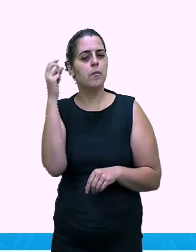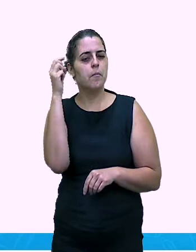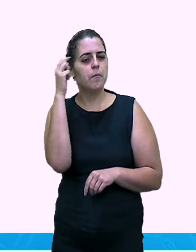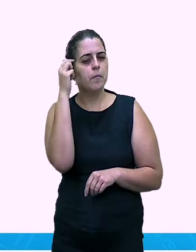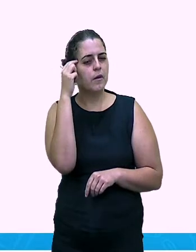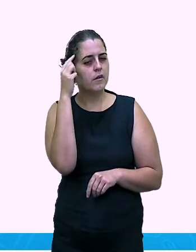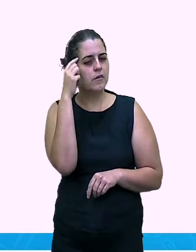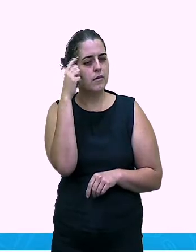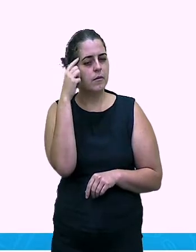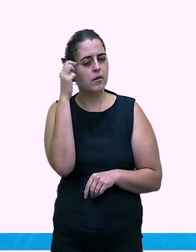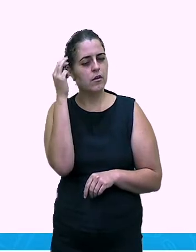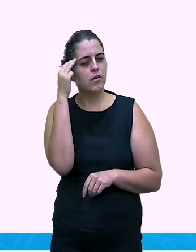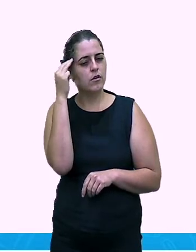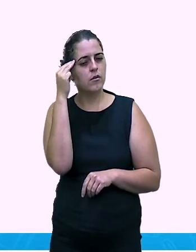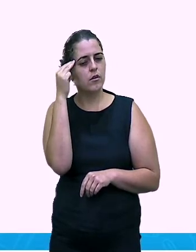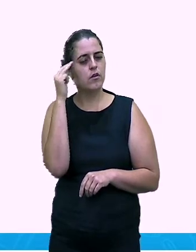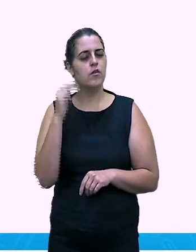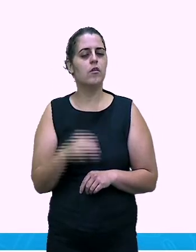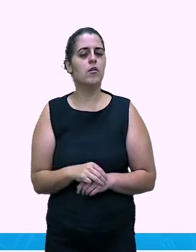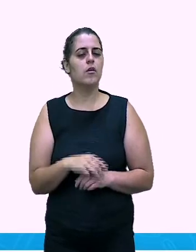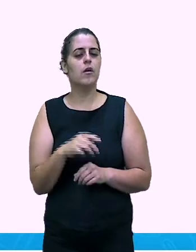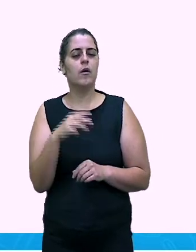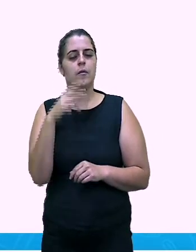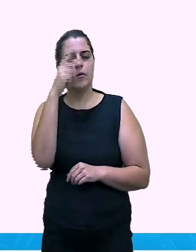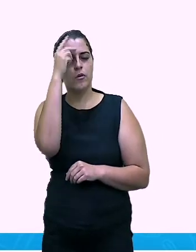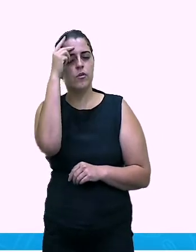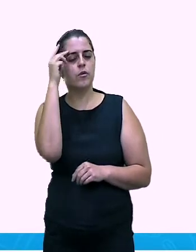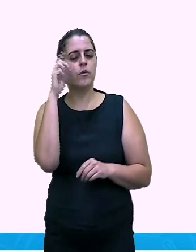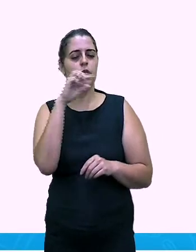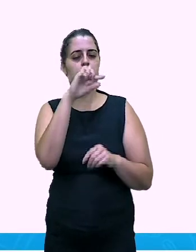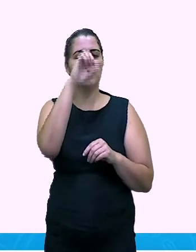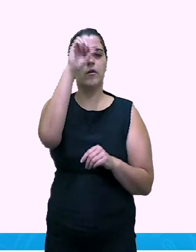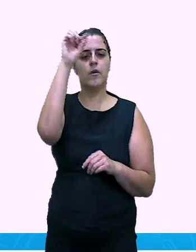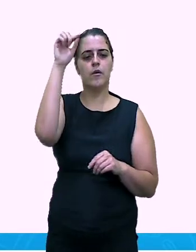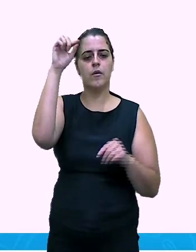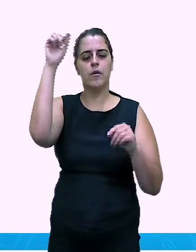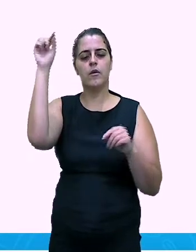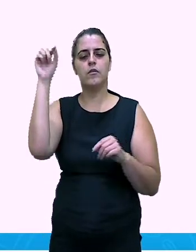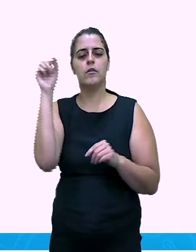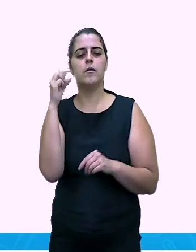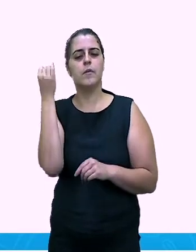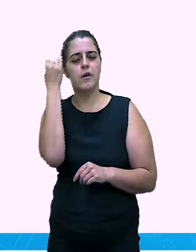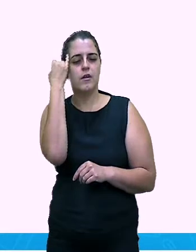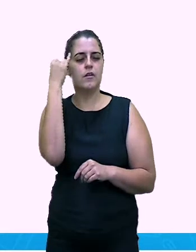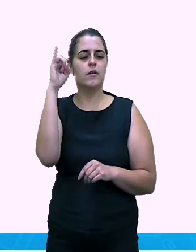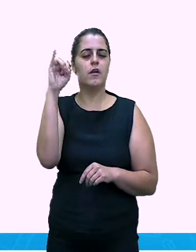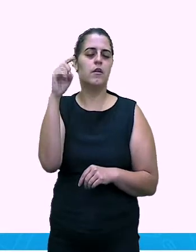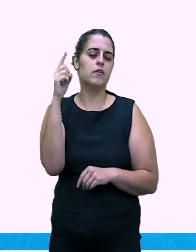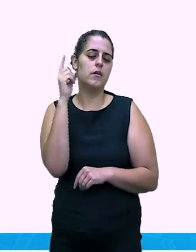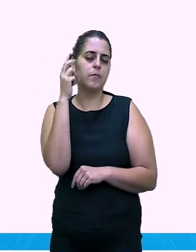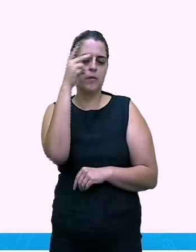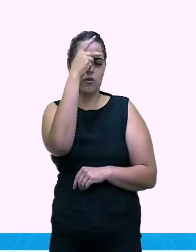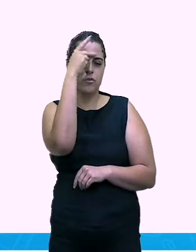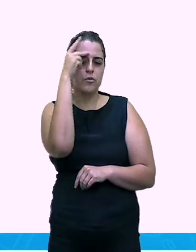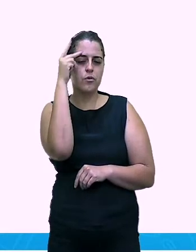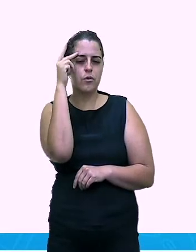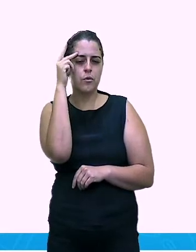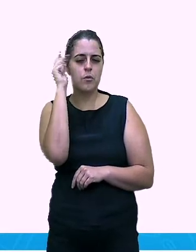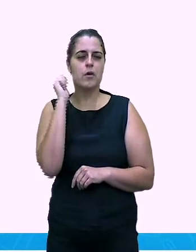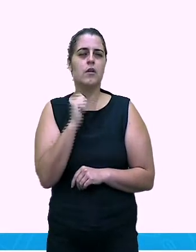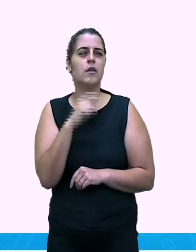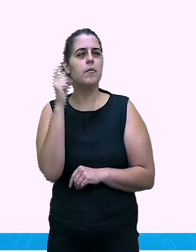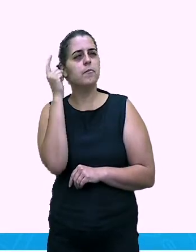do pensamento é aquele que parece uma nuvem que dá uma ideia que a pessoa